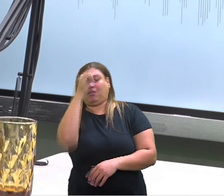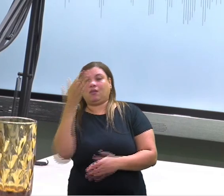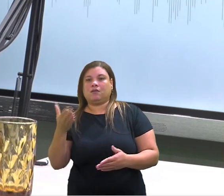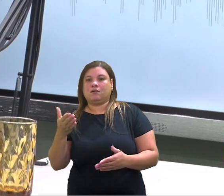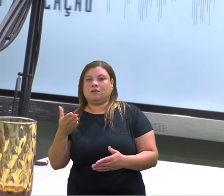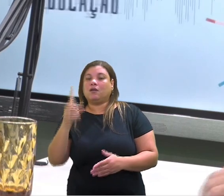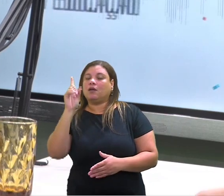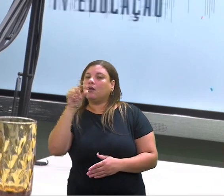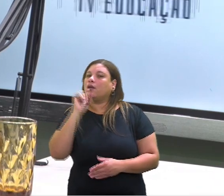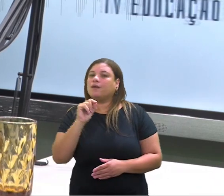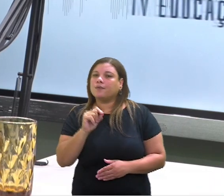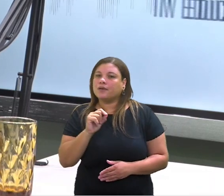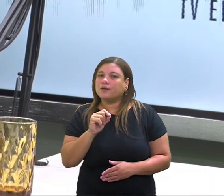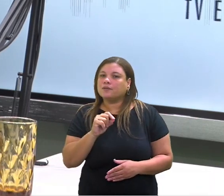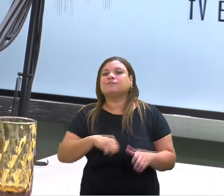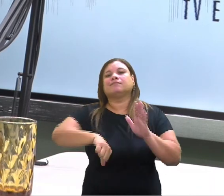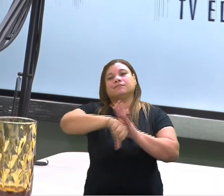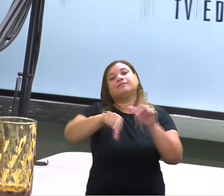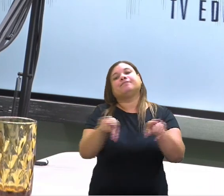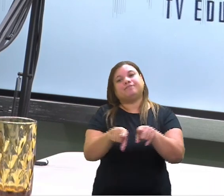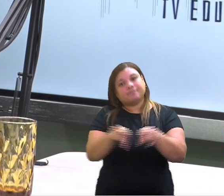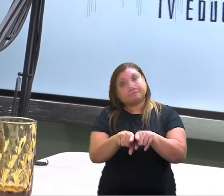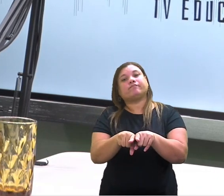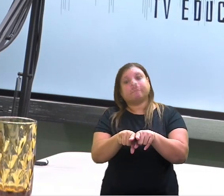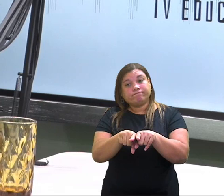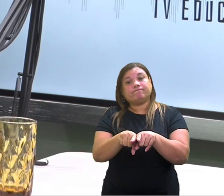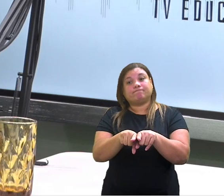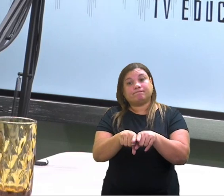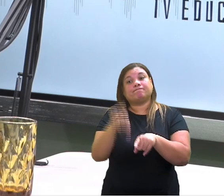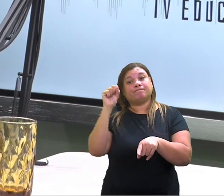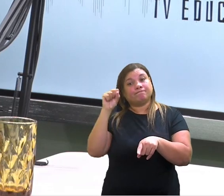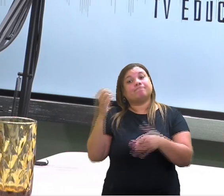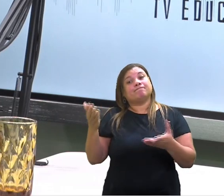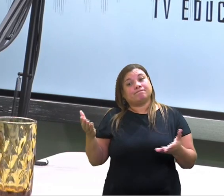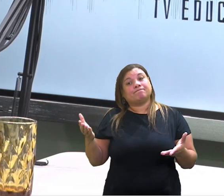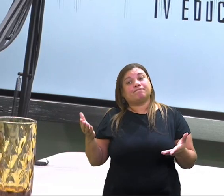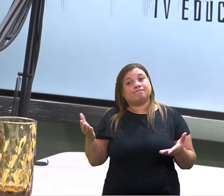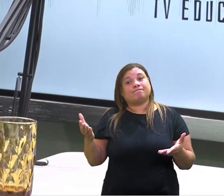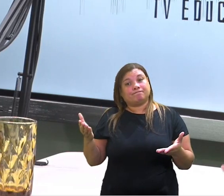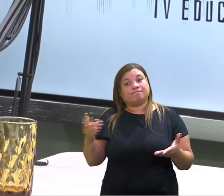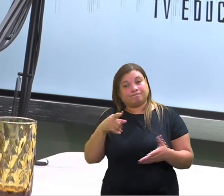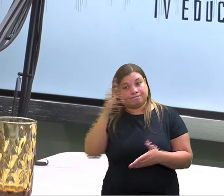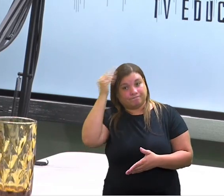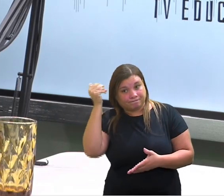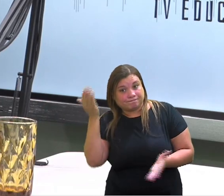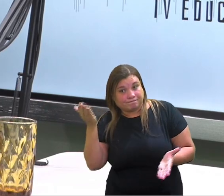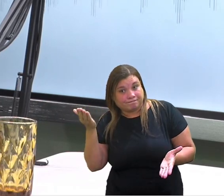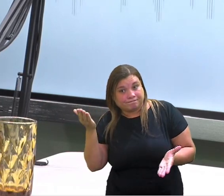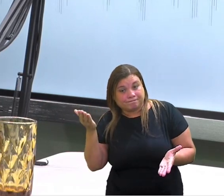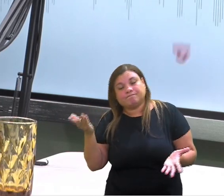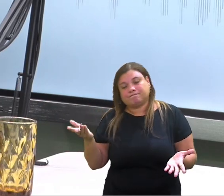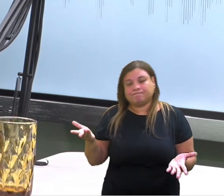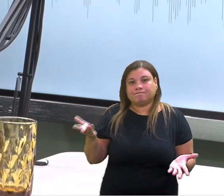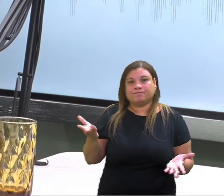por exemplo, ele sai da sala, o professor liga para a polícia, negativo. Chama o conselho tutelar, negativo. É interessante essa questão de